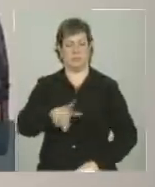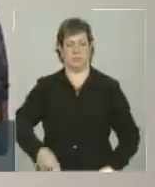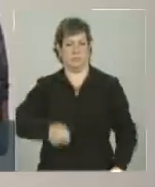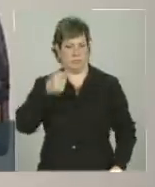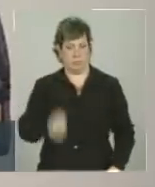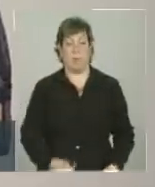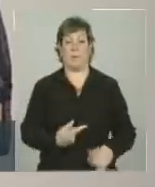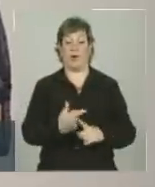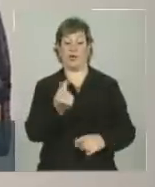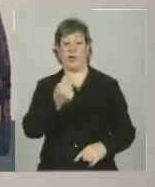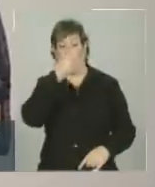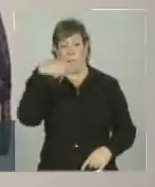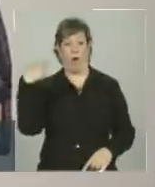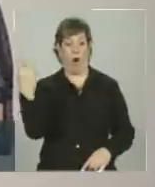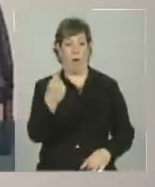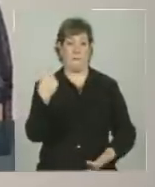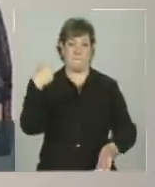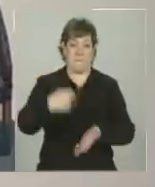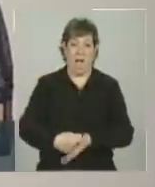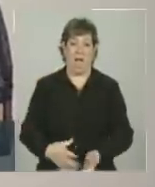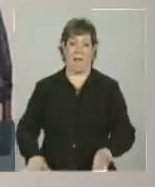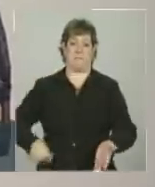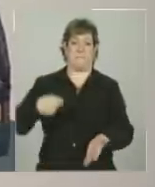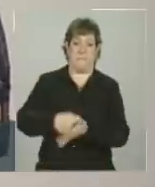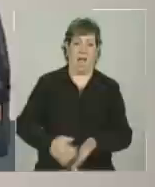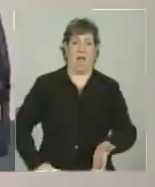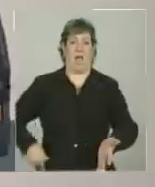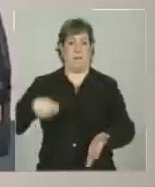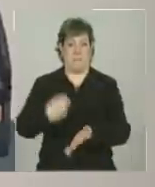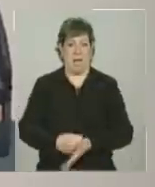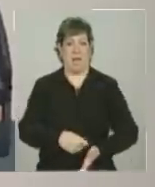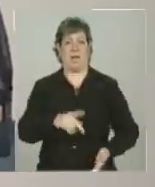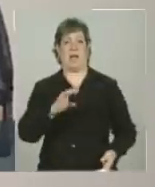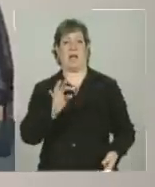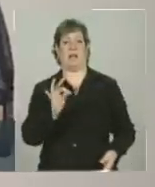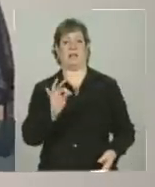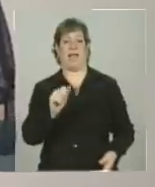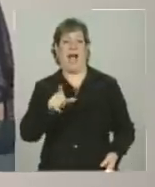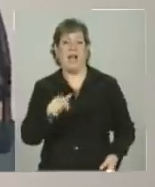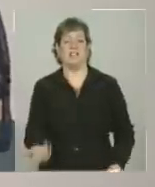do povo que paga tributos e constrói a riqueza do nosso país.